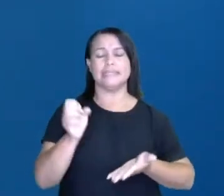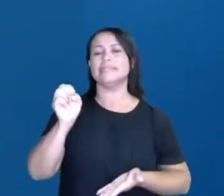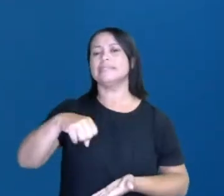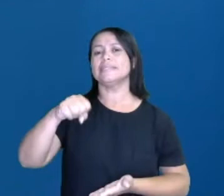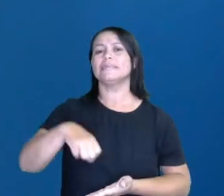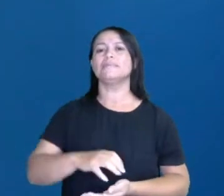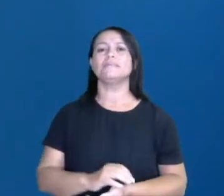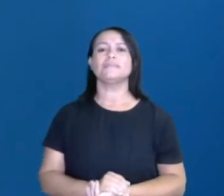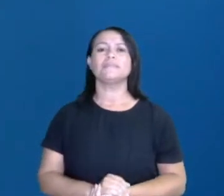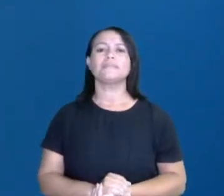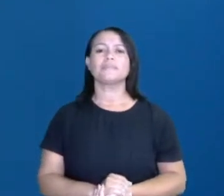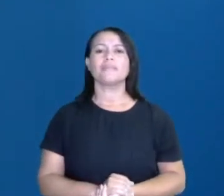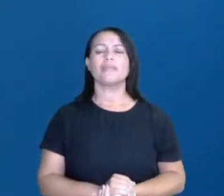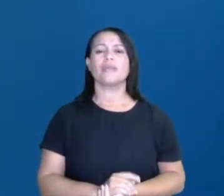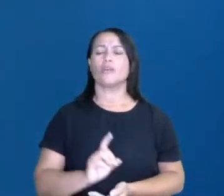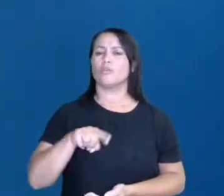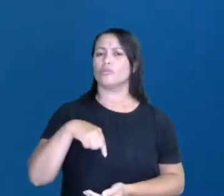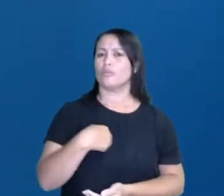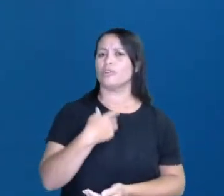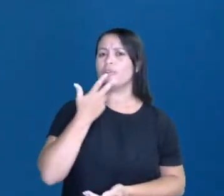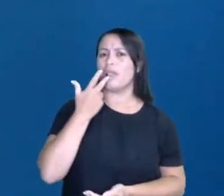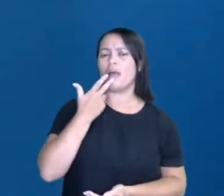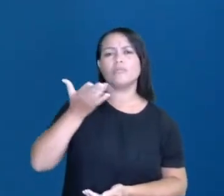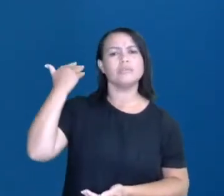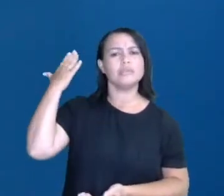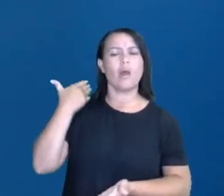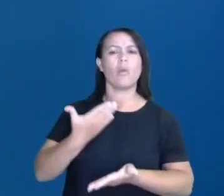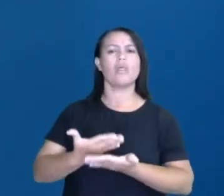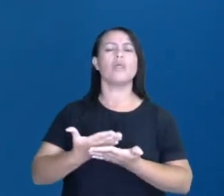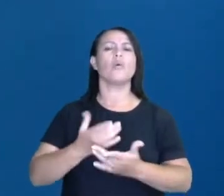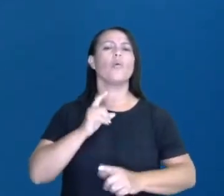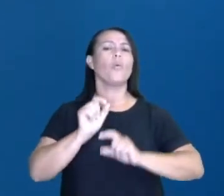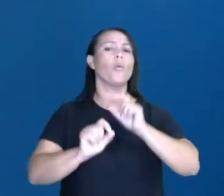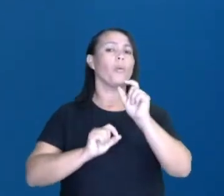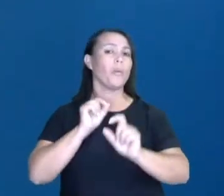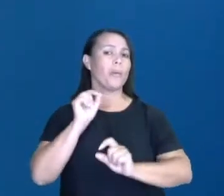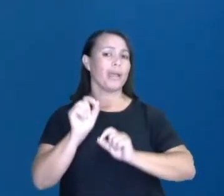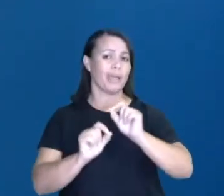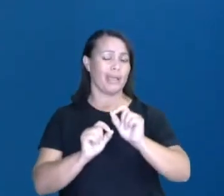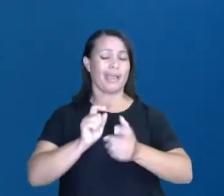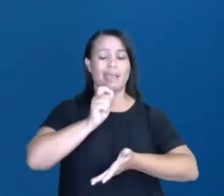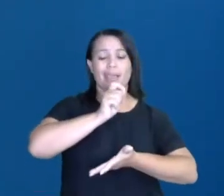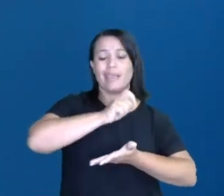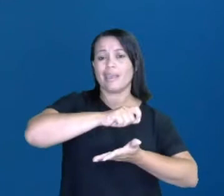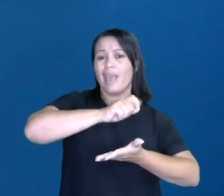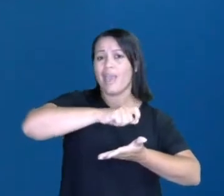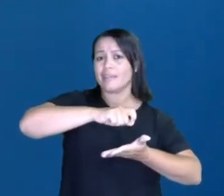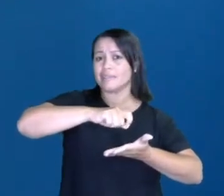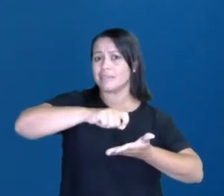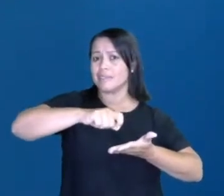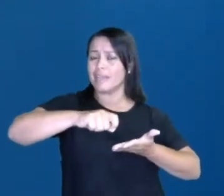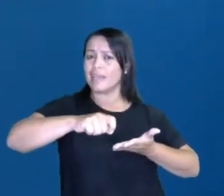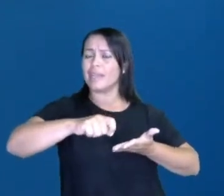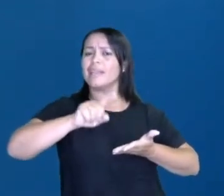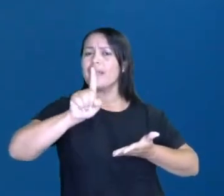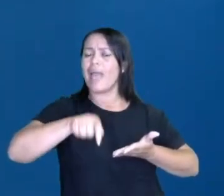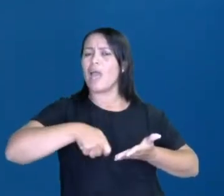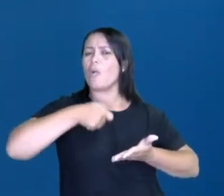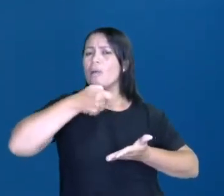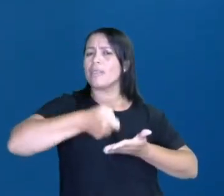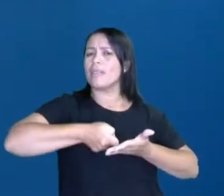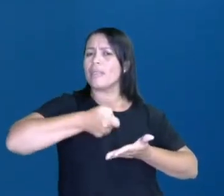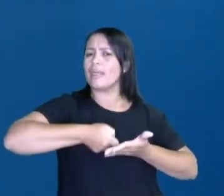gente. A gente falou na outra aula anteriormente que a escrita ela é uma tentativa